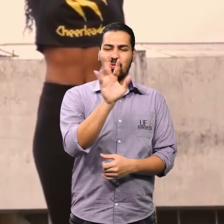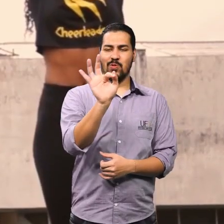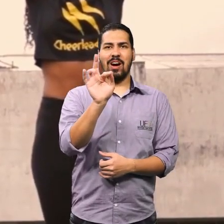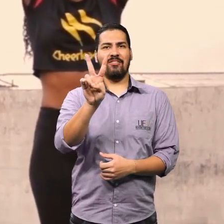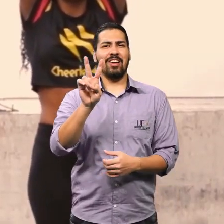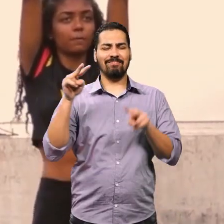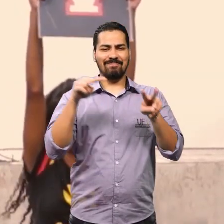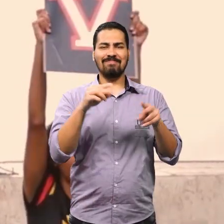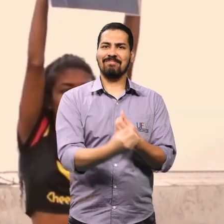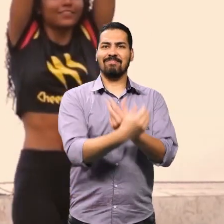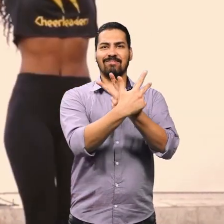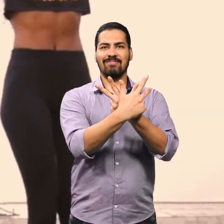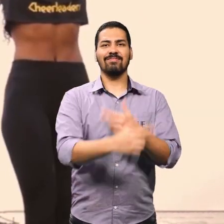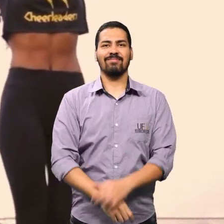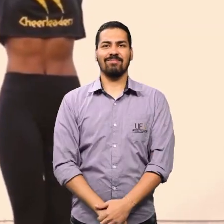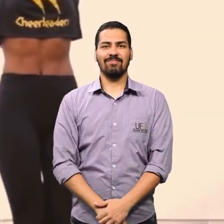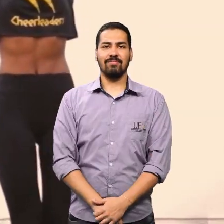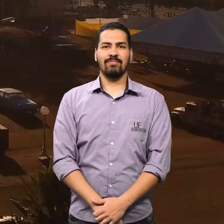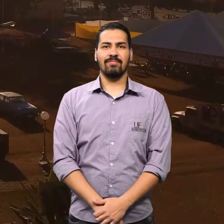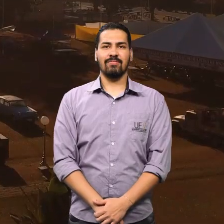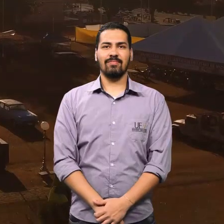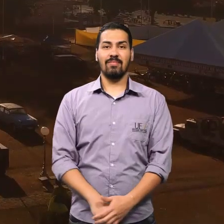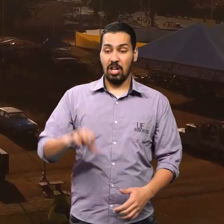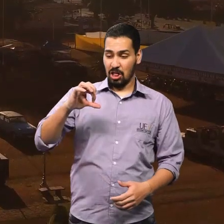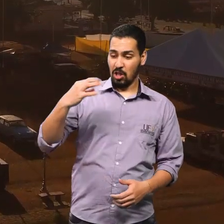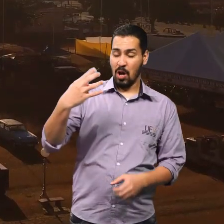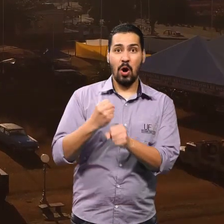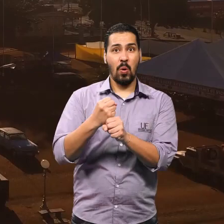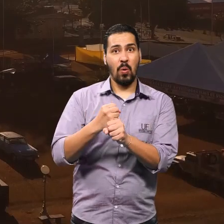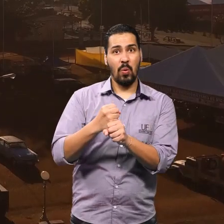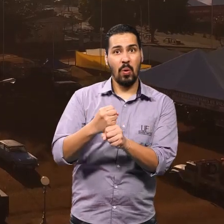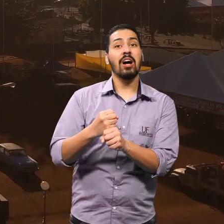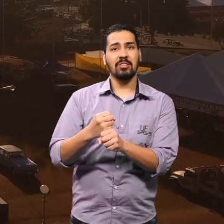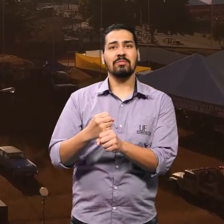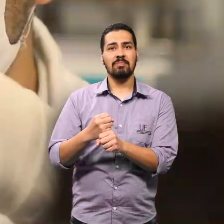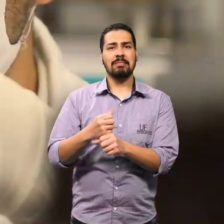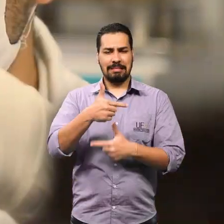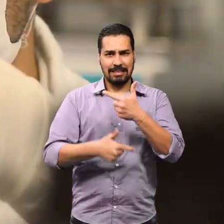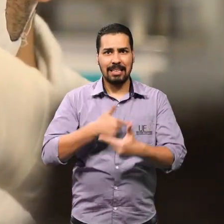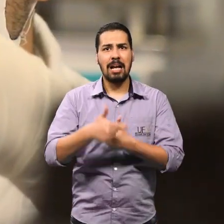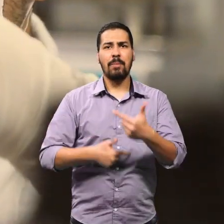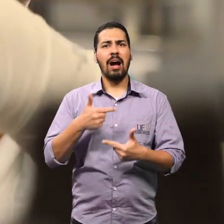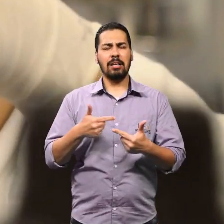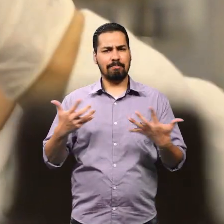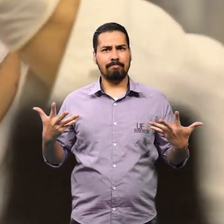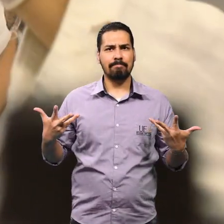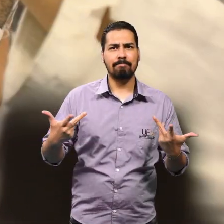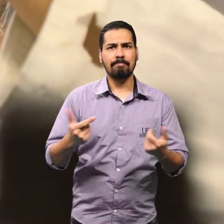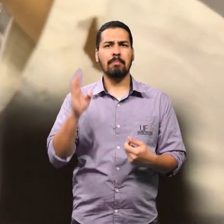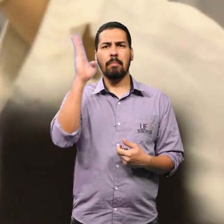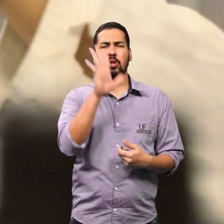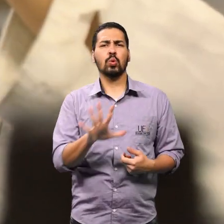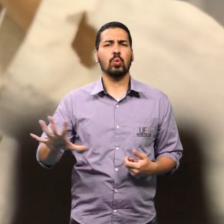letras. UFV. Em 94 anos, a UFV construiu sua história de excelência